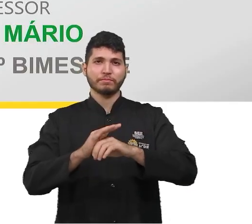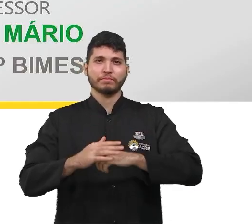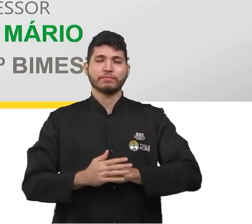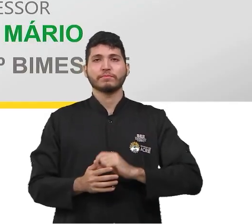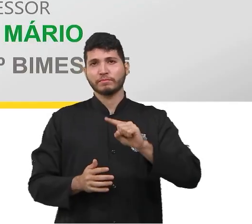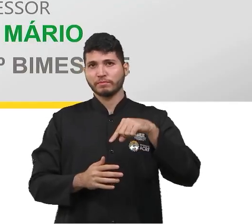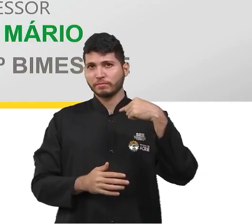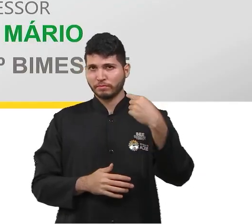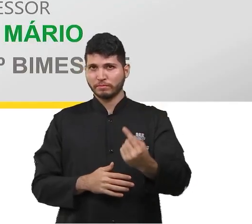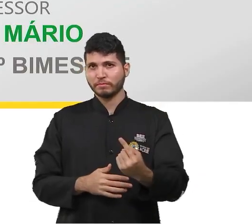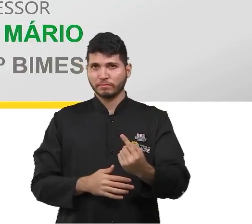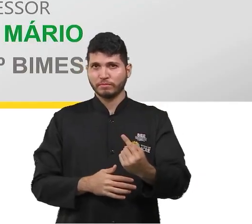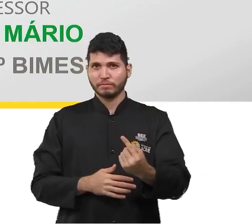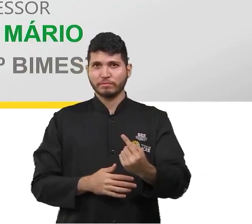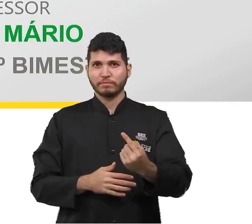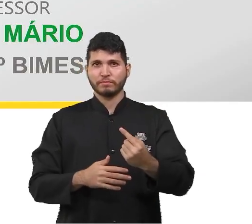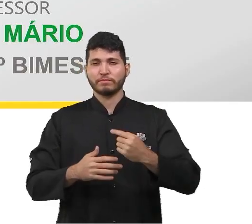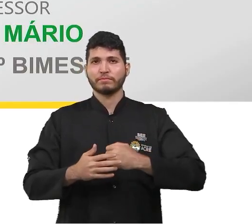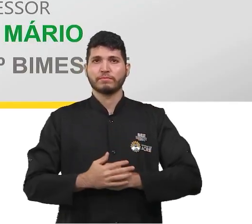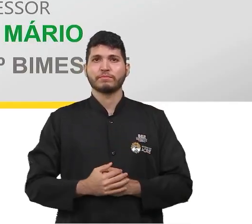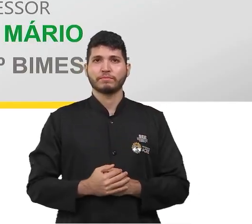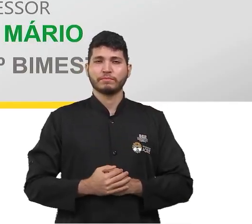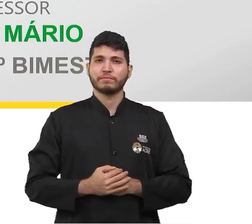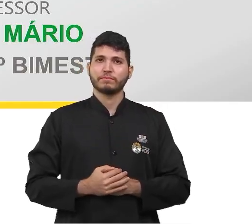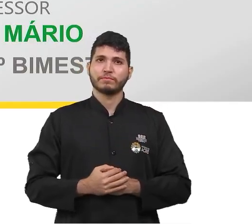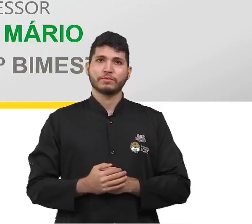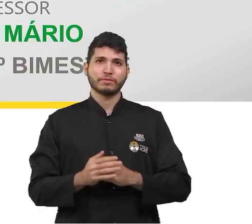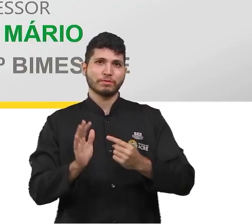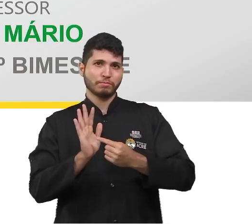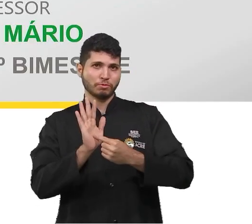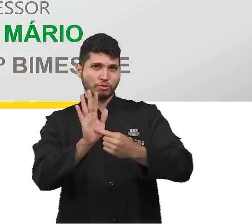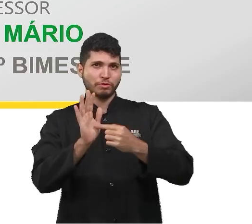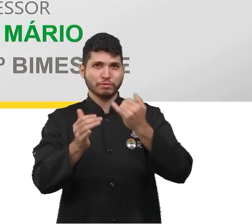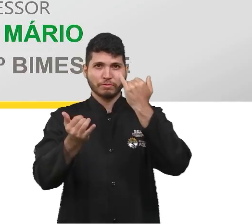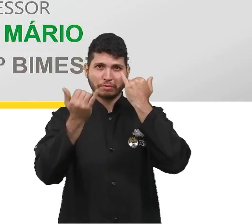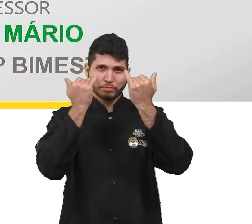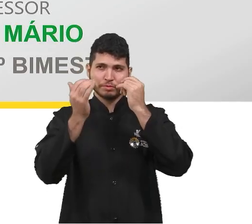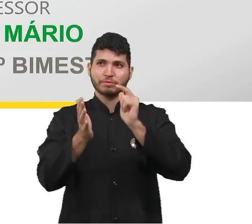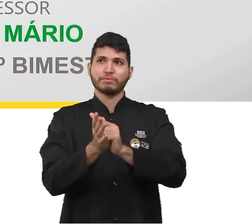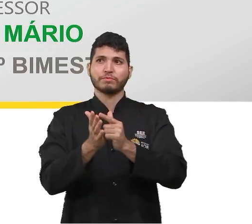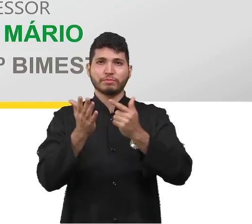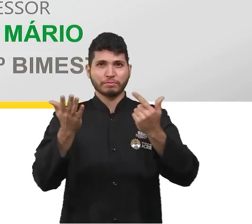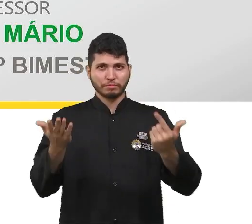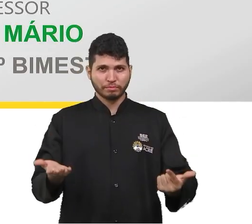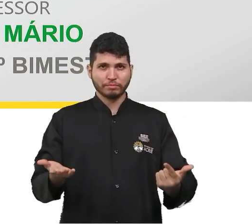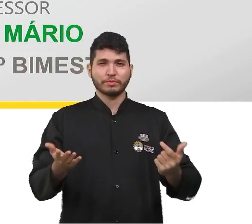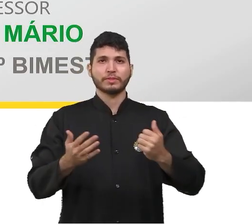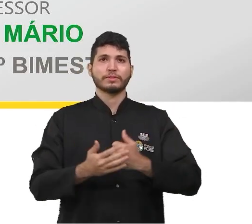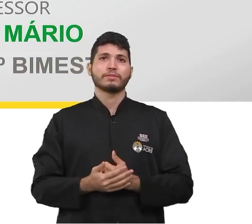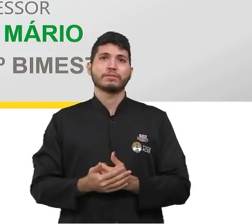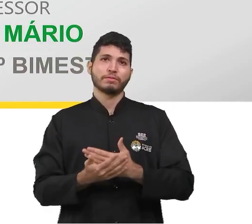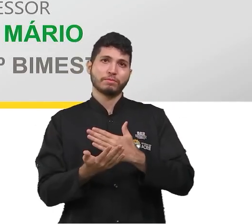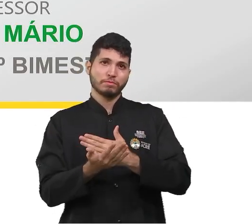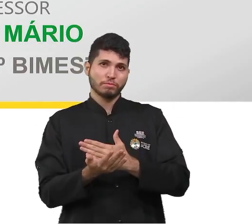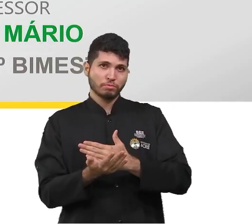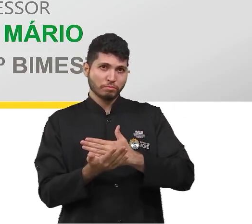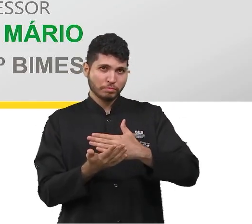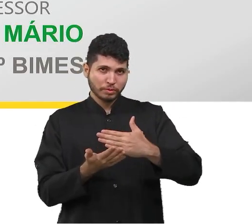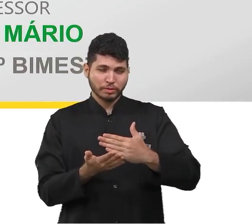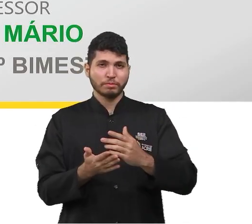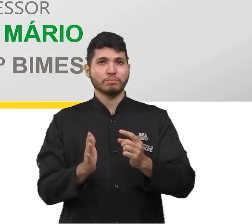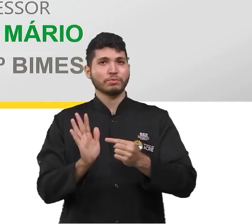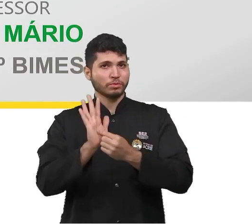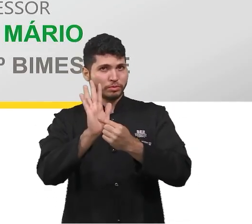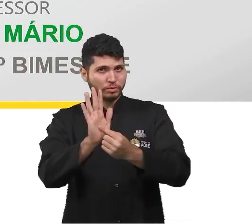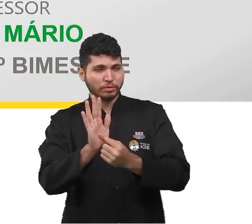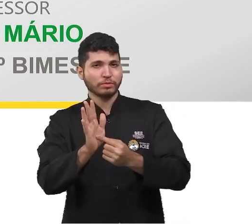vou trazer para vocês manchetes de jornais. Aliás, eu vou iniciar com manchetes de jornais para vocês verem como